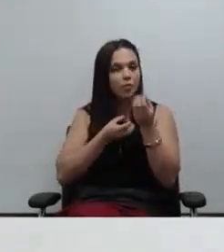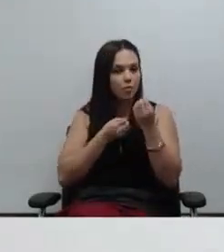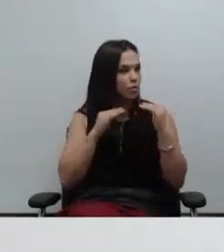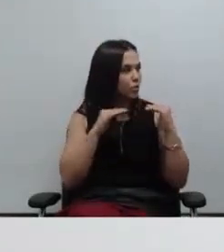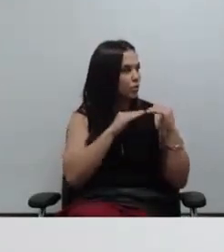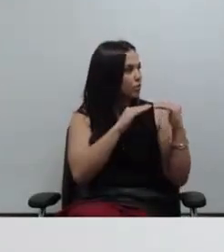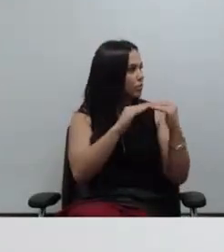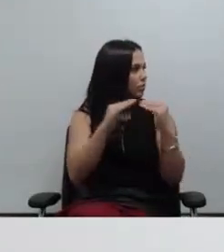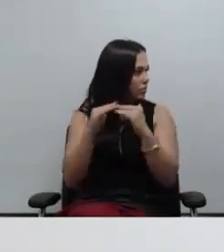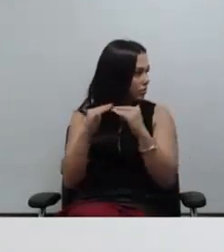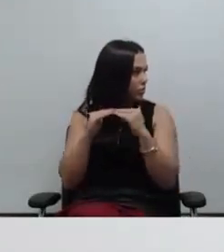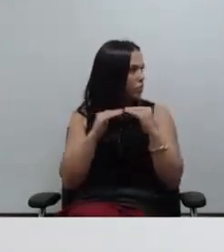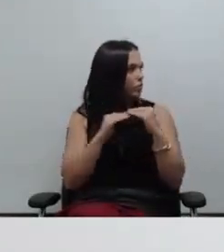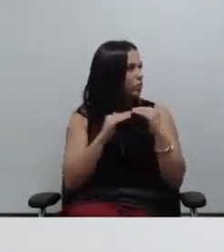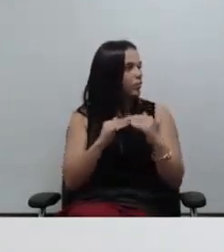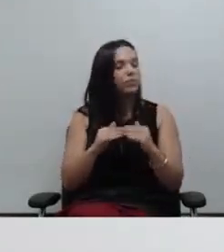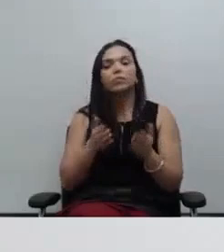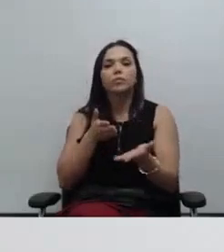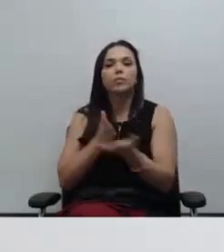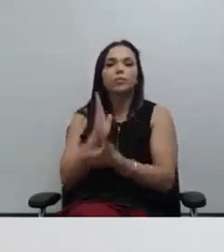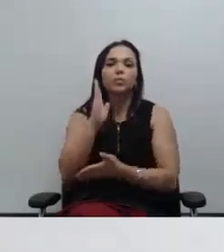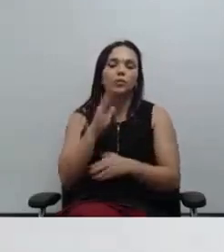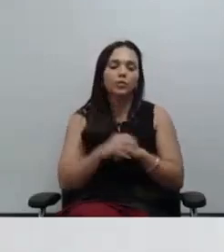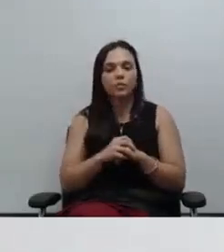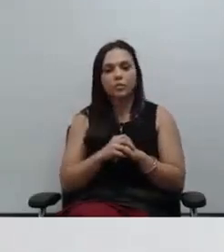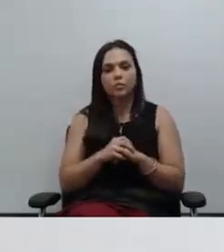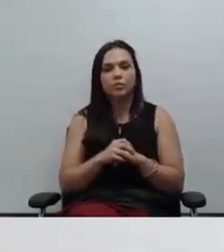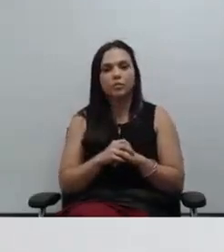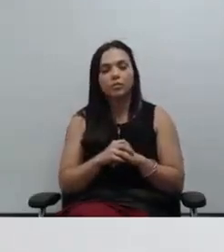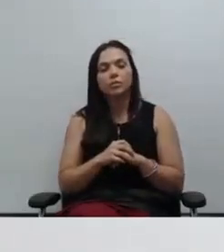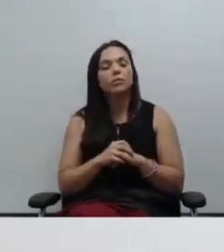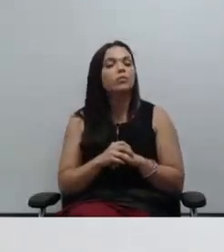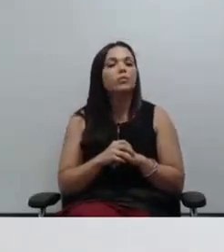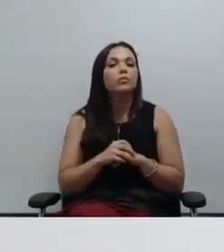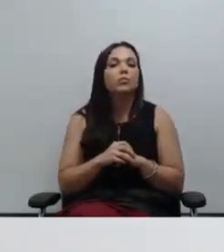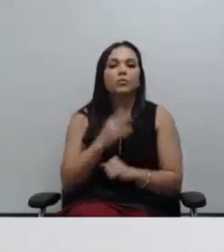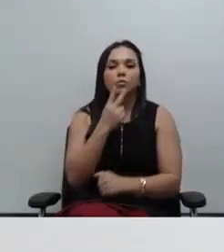estão de acordo? Aprovado. Apregoando agora o